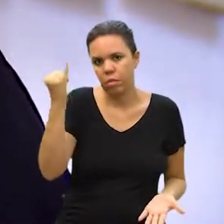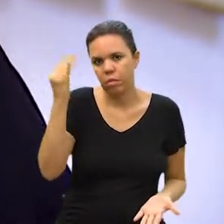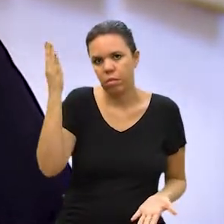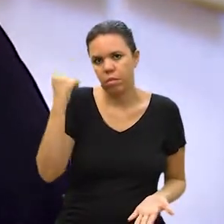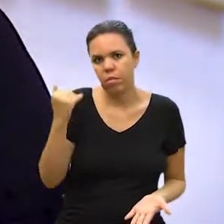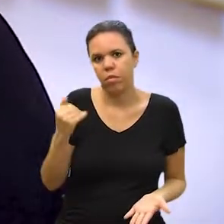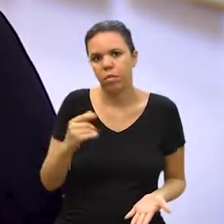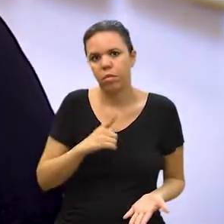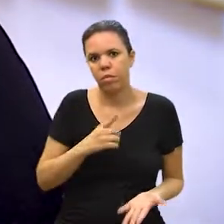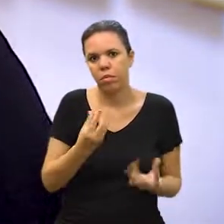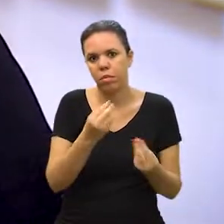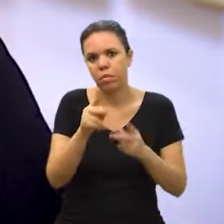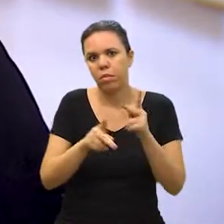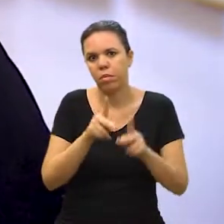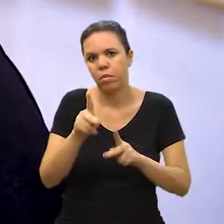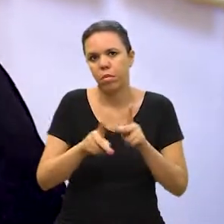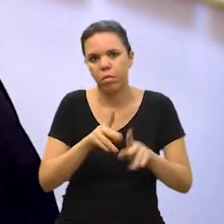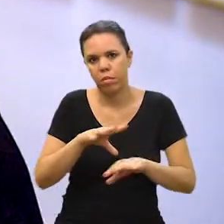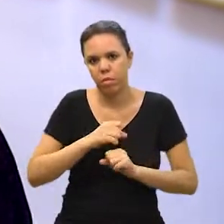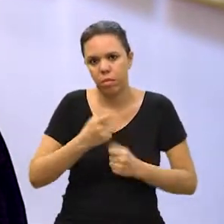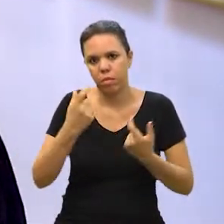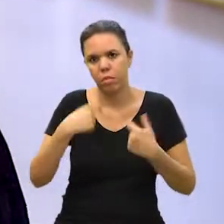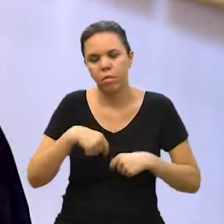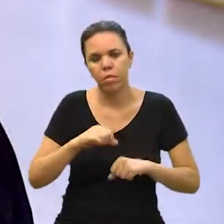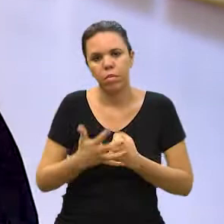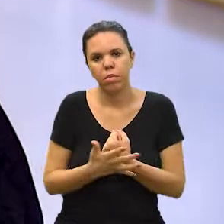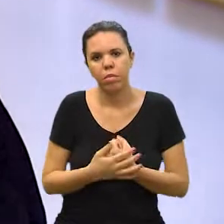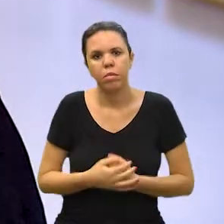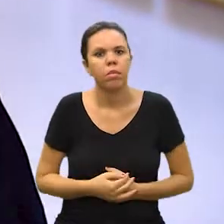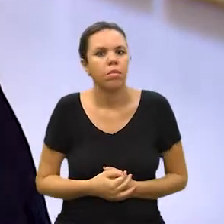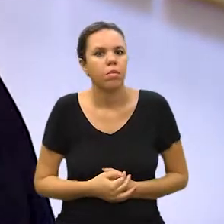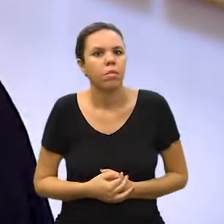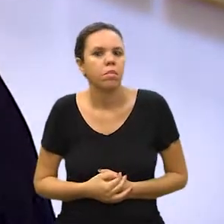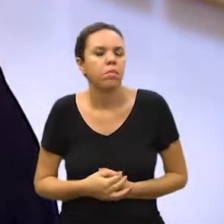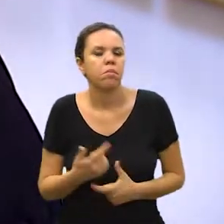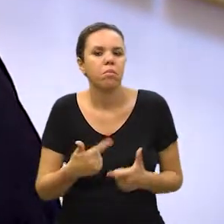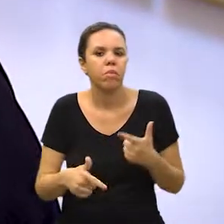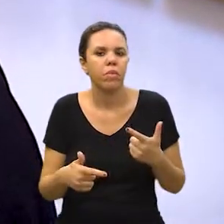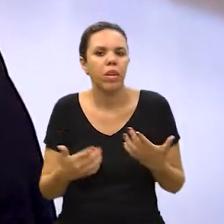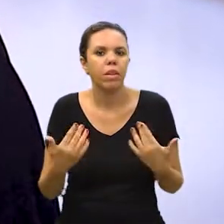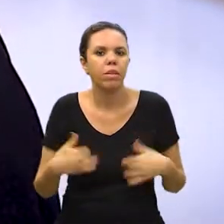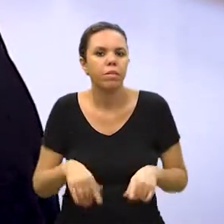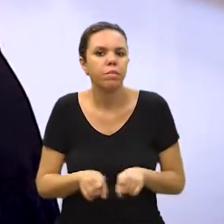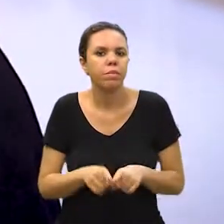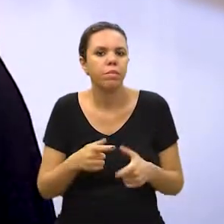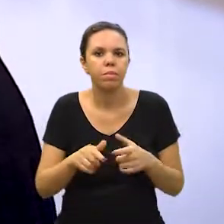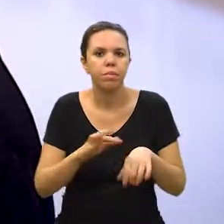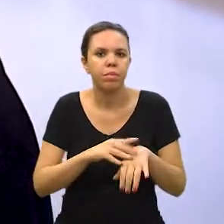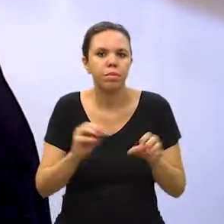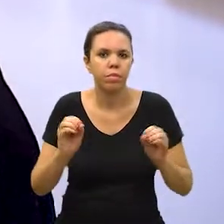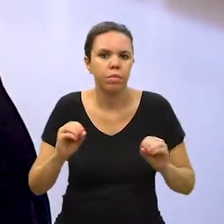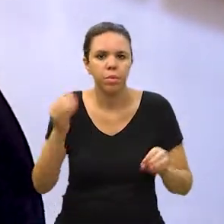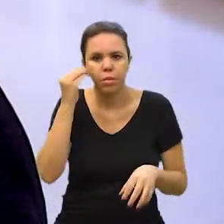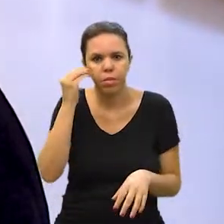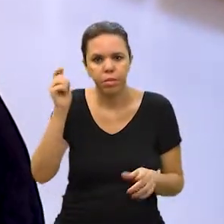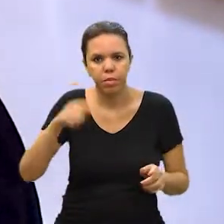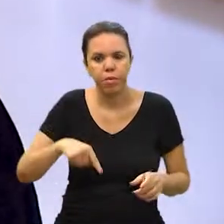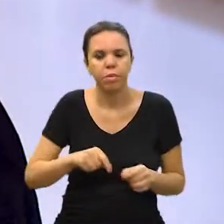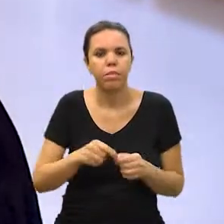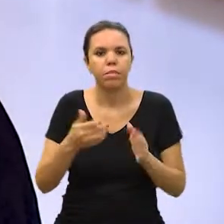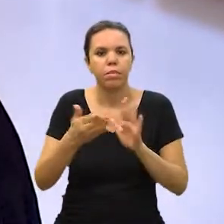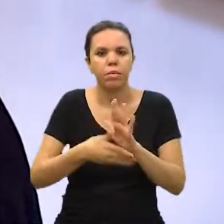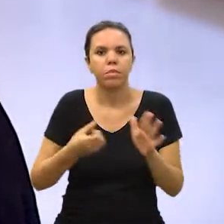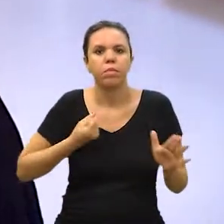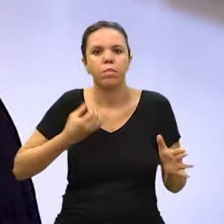fundamental para saber porque a gente sabe que muitas pessoas que estão contaminadas pela comida 19 elas são assintomática e somente a testagem